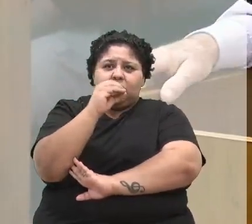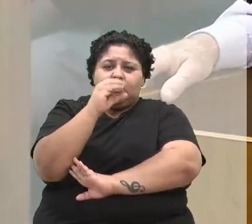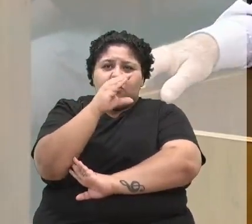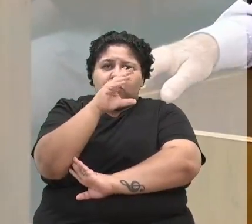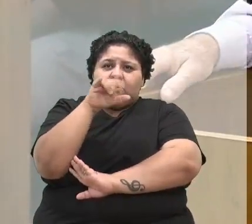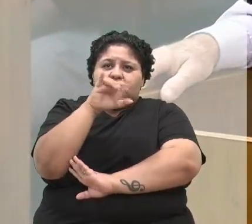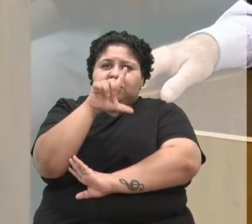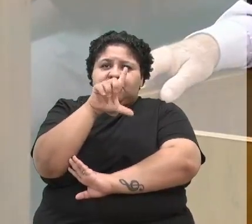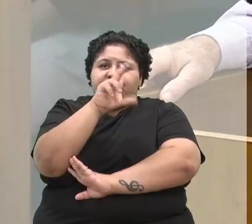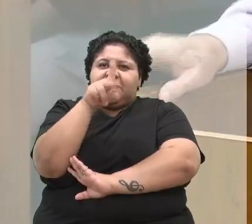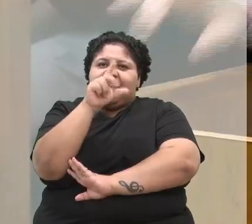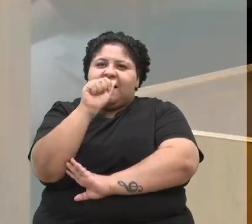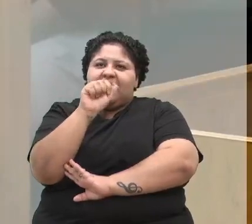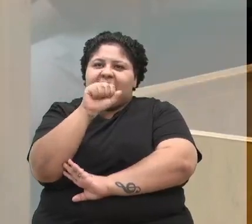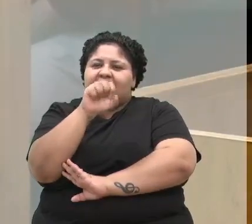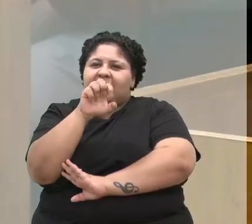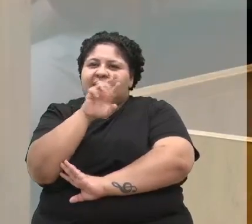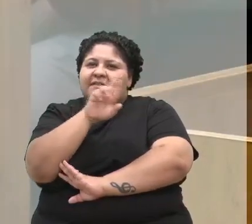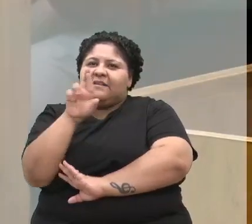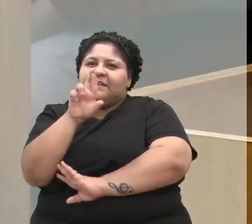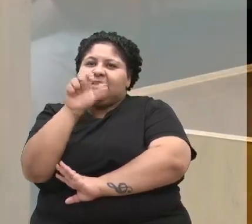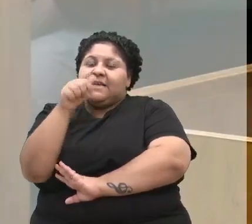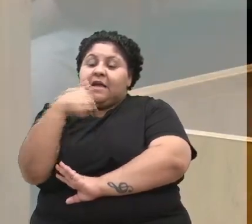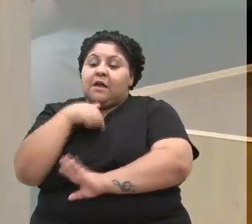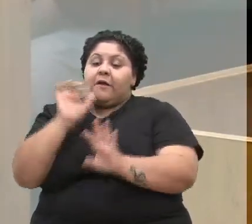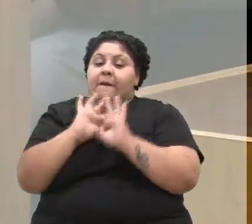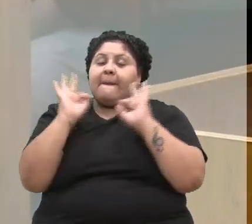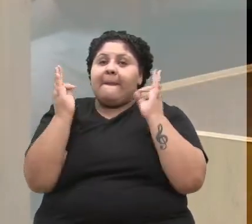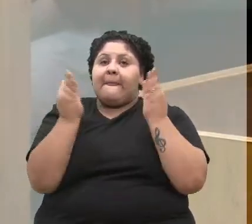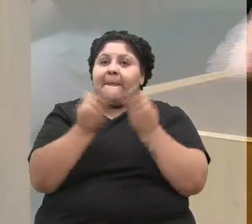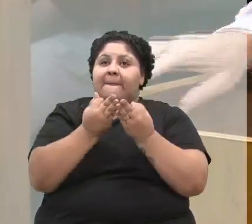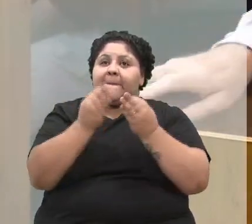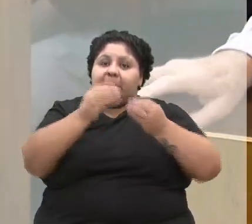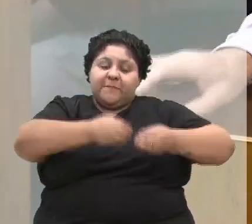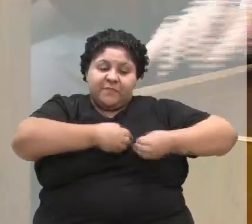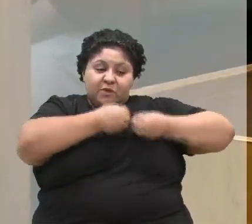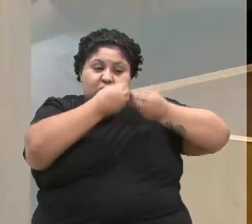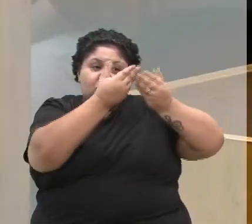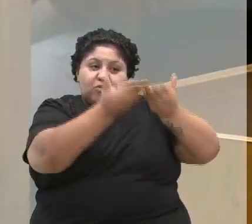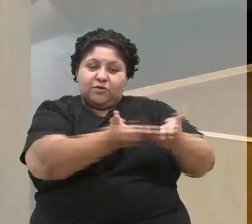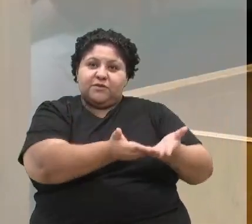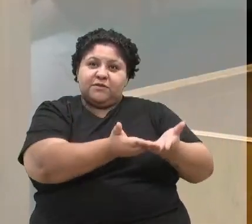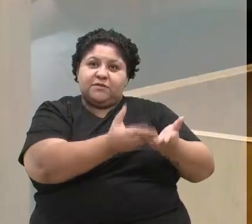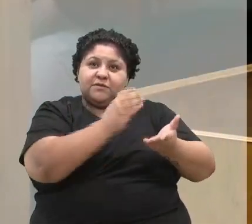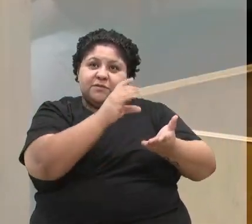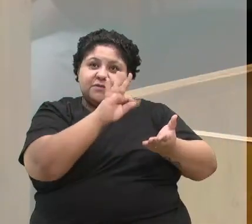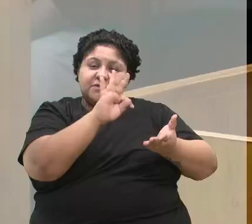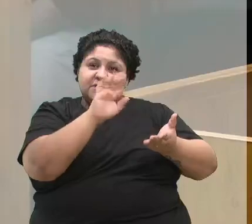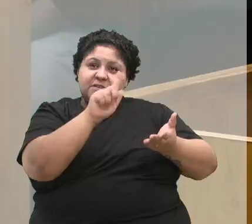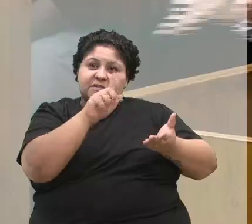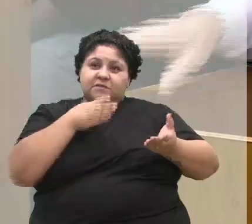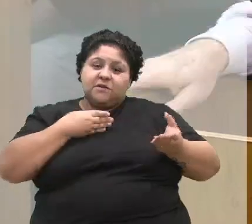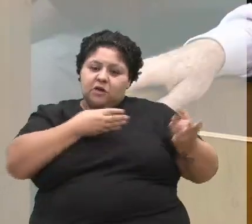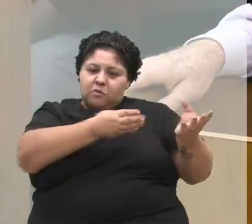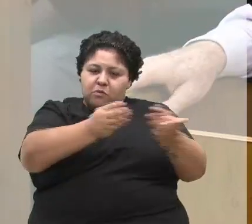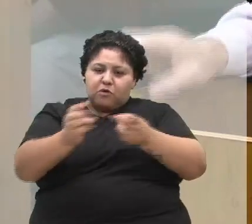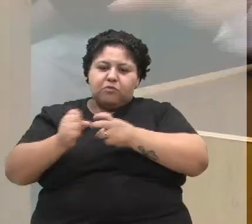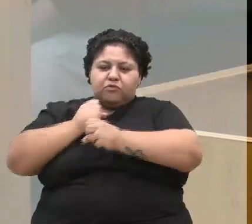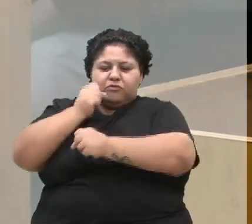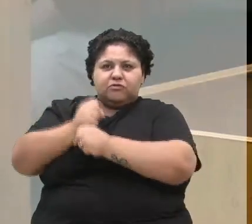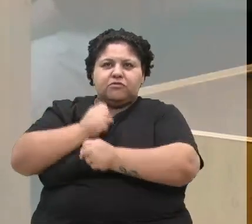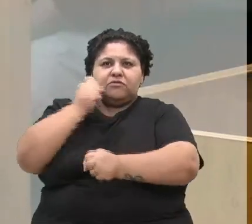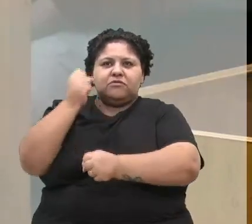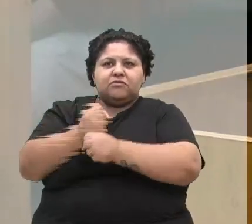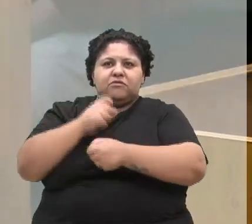João da Urtiga, onde a minha família cedeu o espaço, e o CTG por muitos e muitos anos